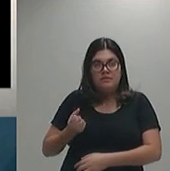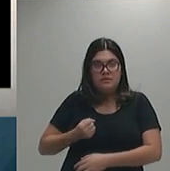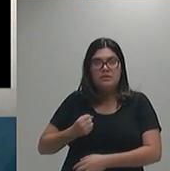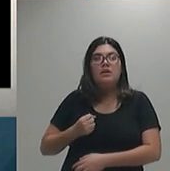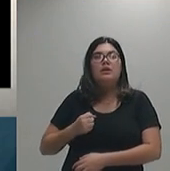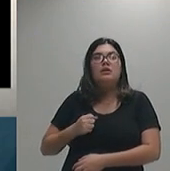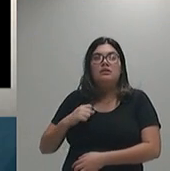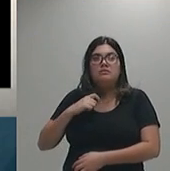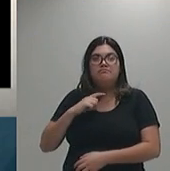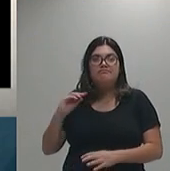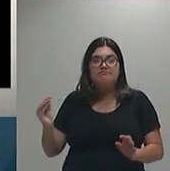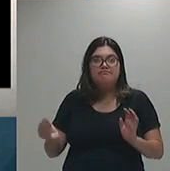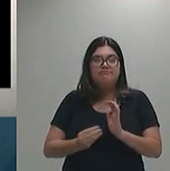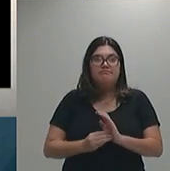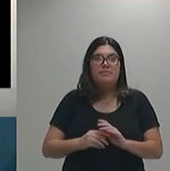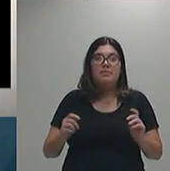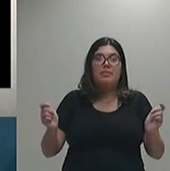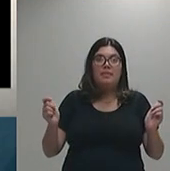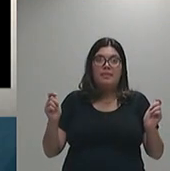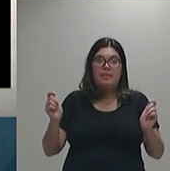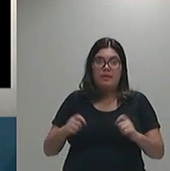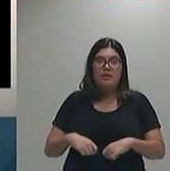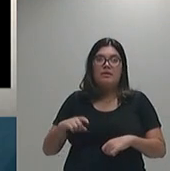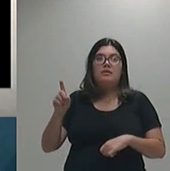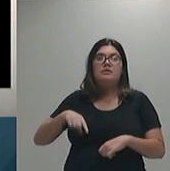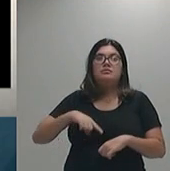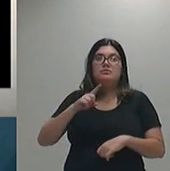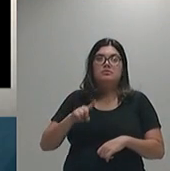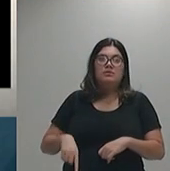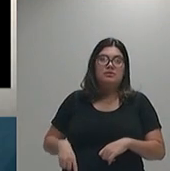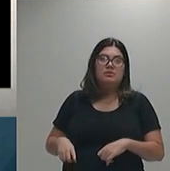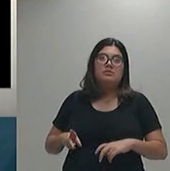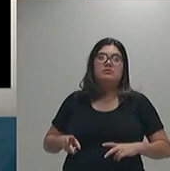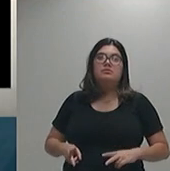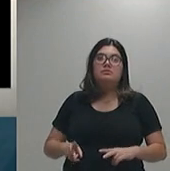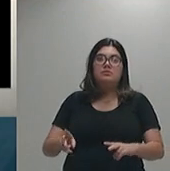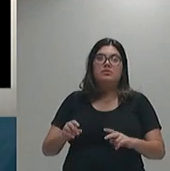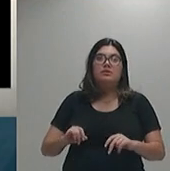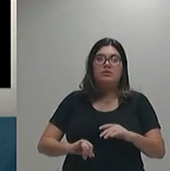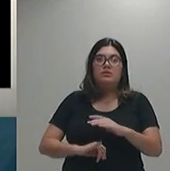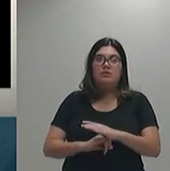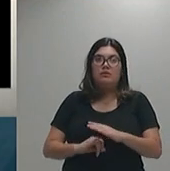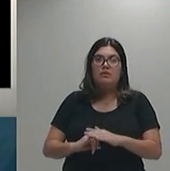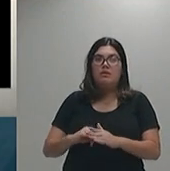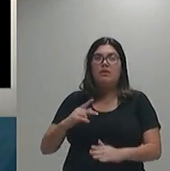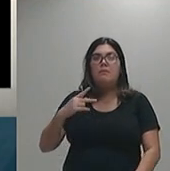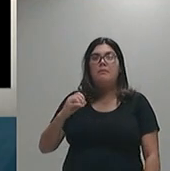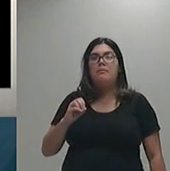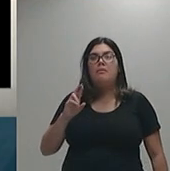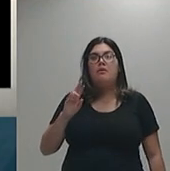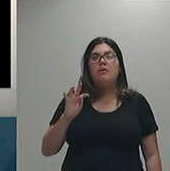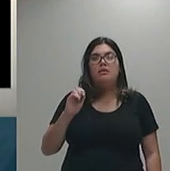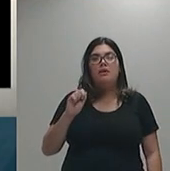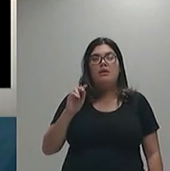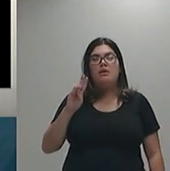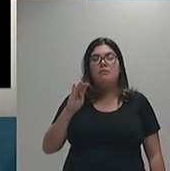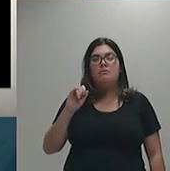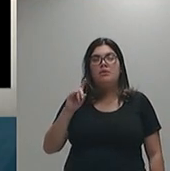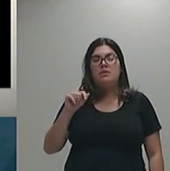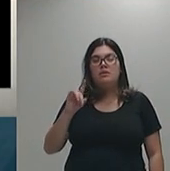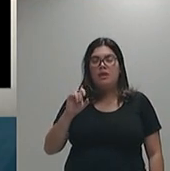possibilidade do cancelamento unilateral seguida do Instituto da portabilidade a portabilidade especial que foi recentemente